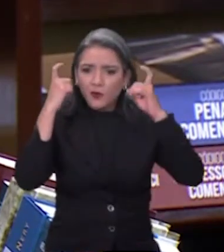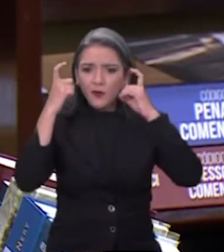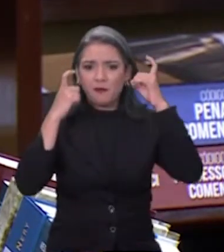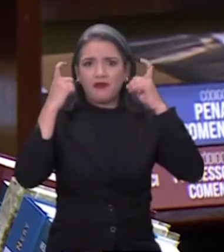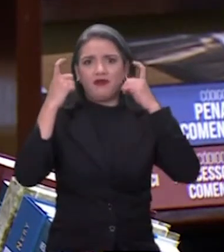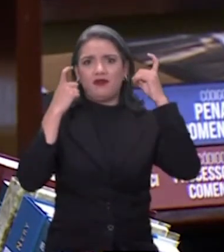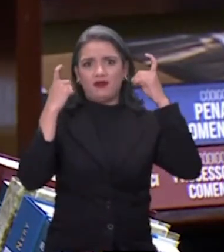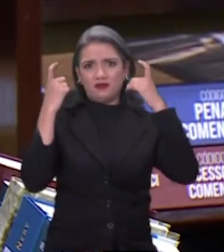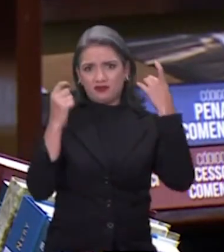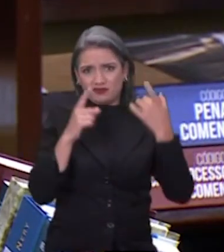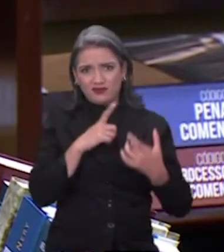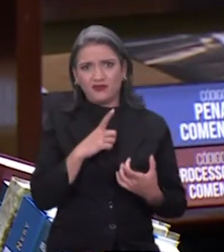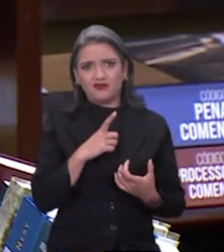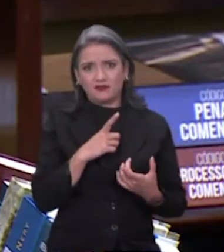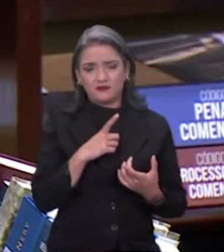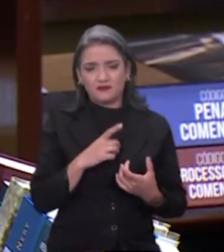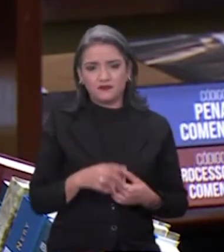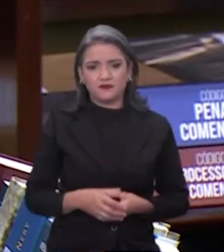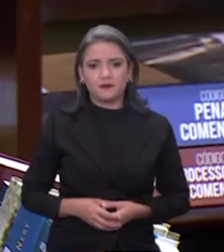expressiva.